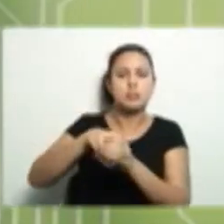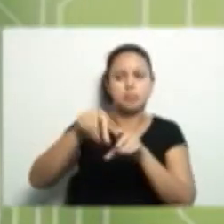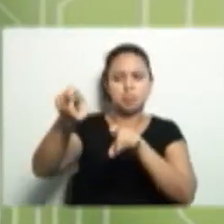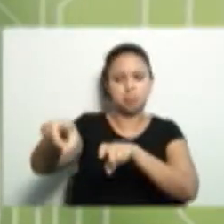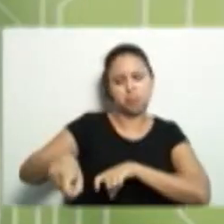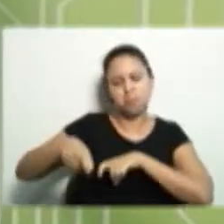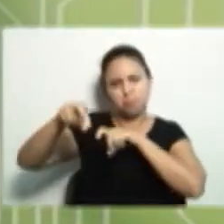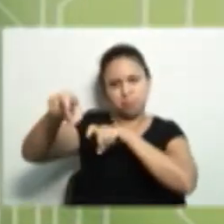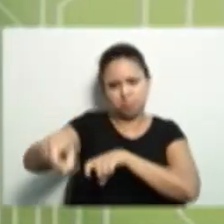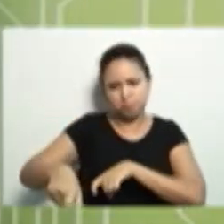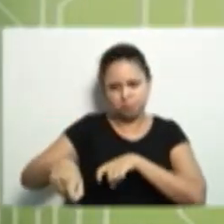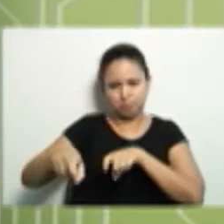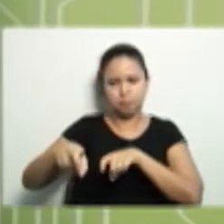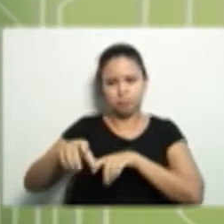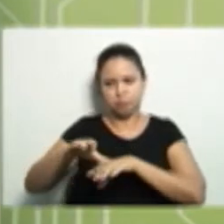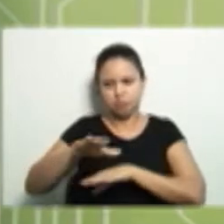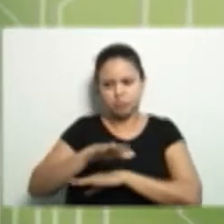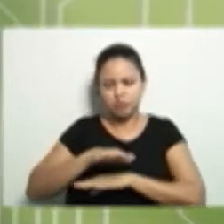também de produção de produtos